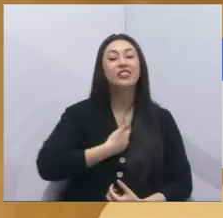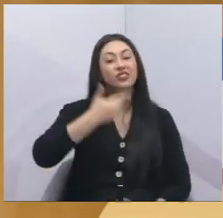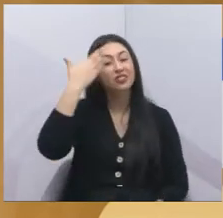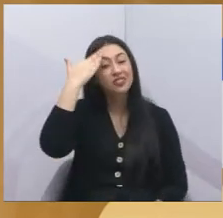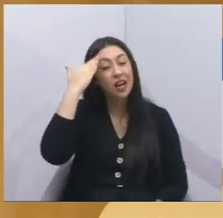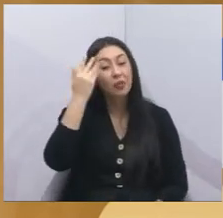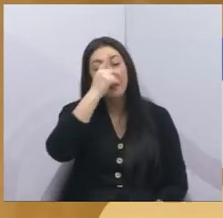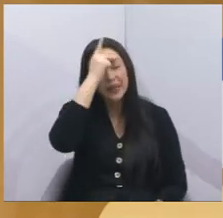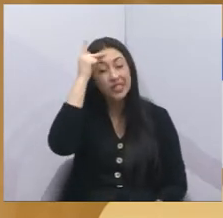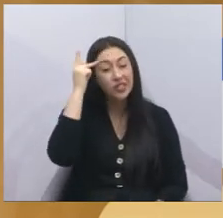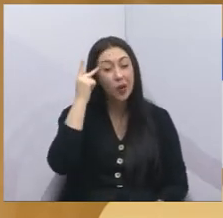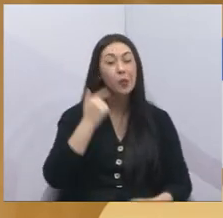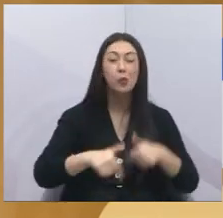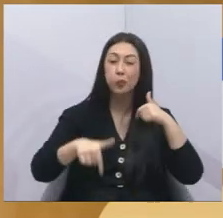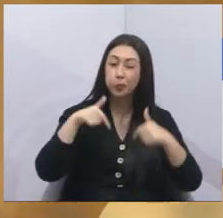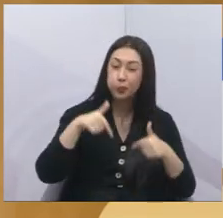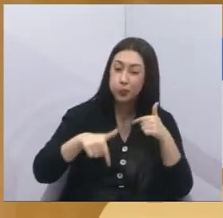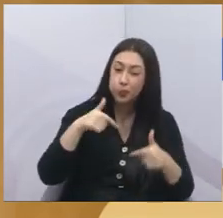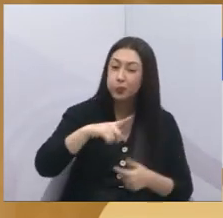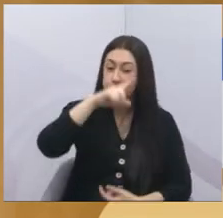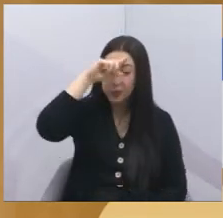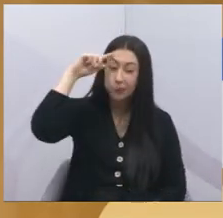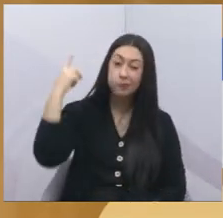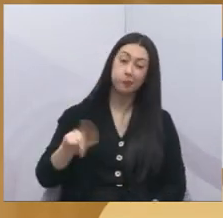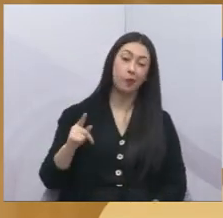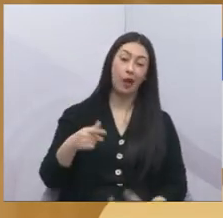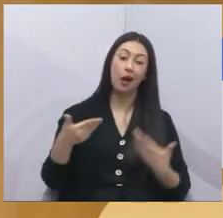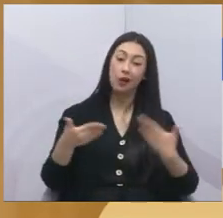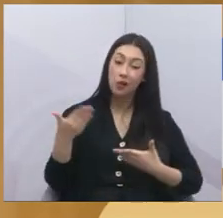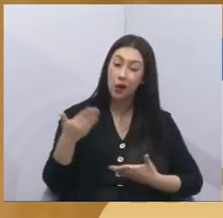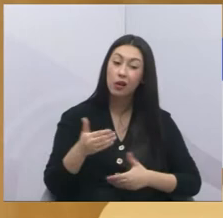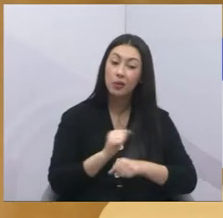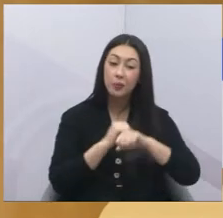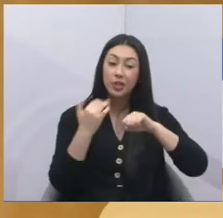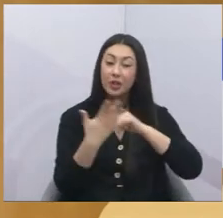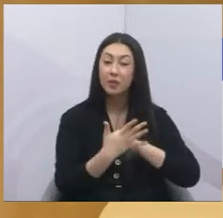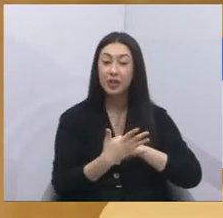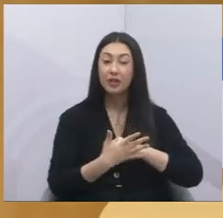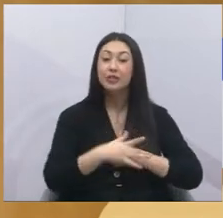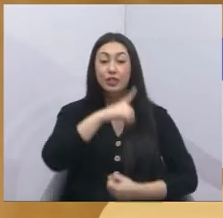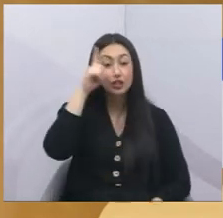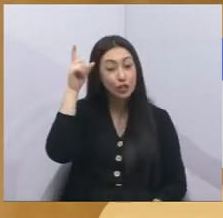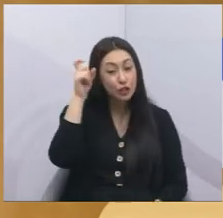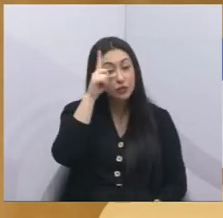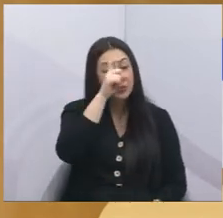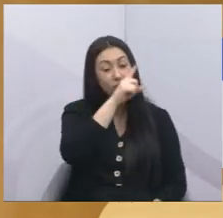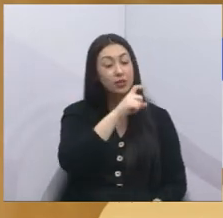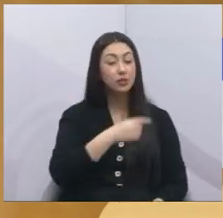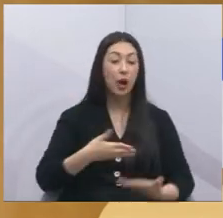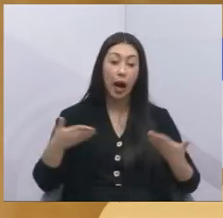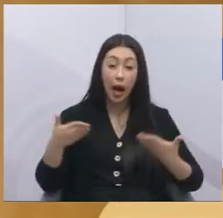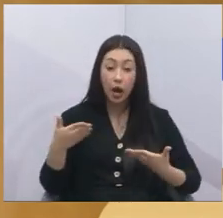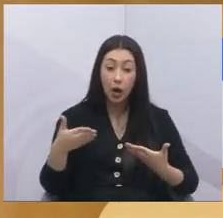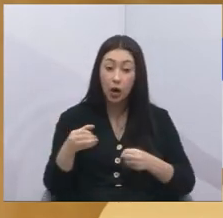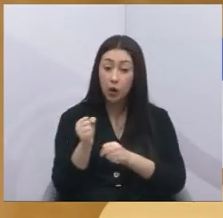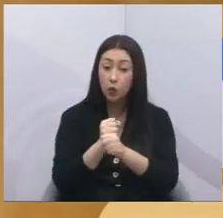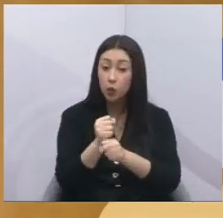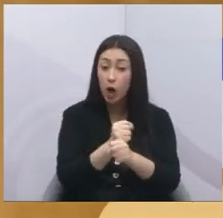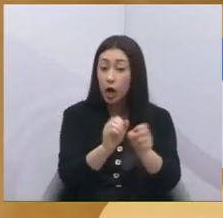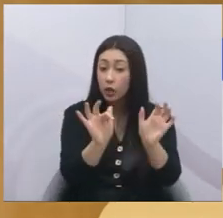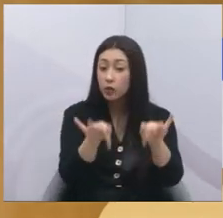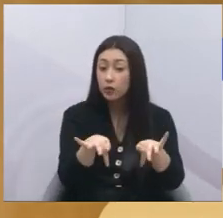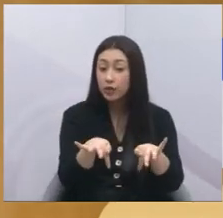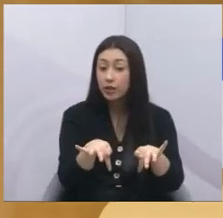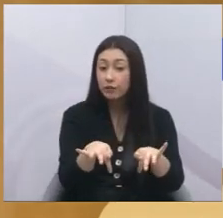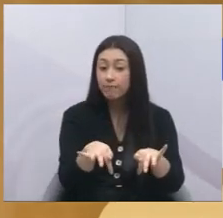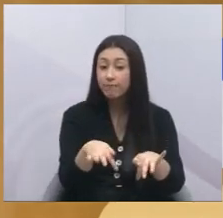comerciantes penaram nesse tempo de pandemia. E essa é a época do ano que eles mais